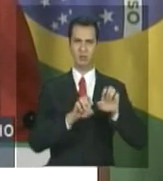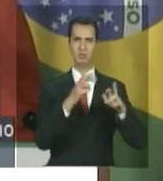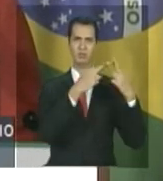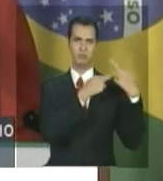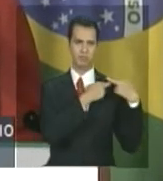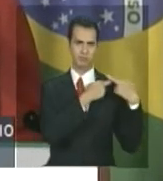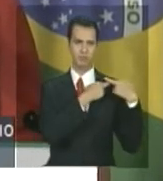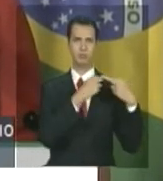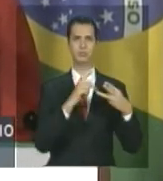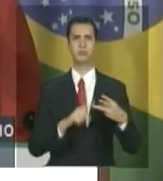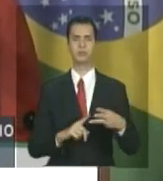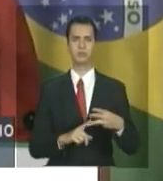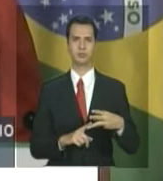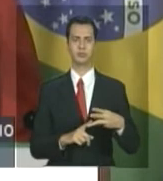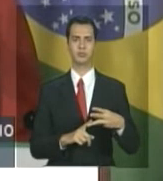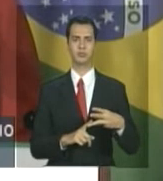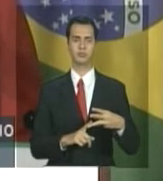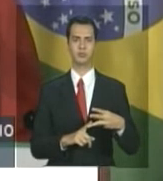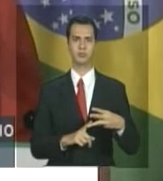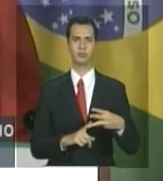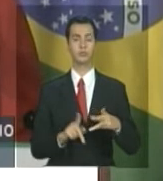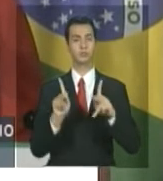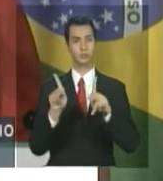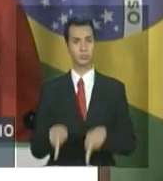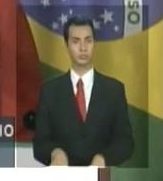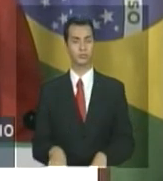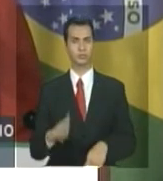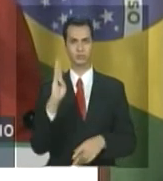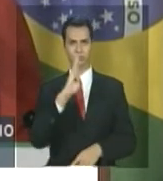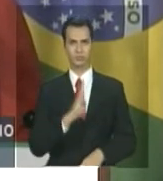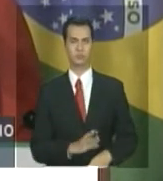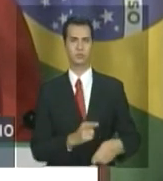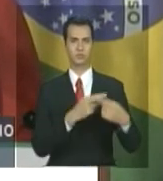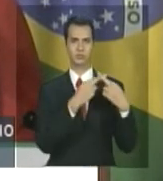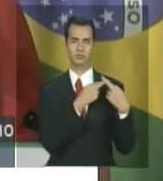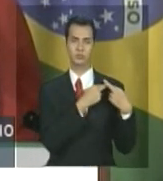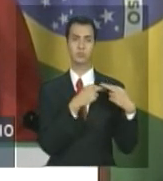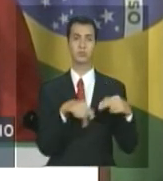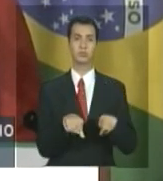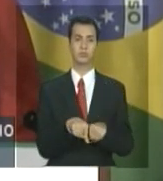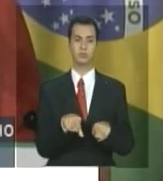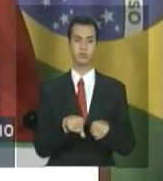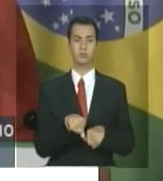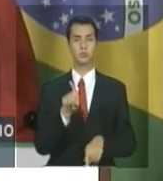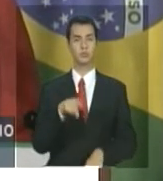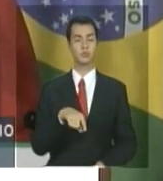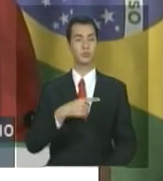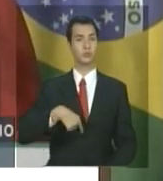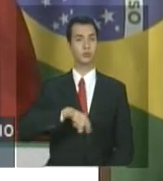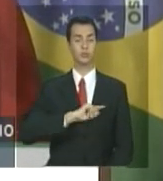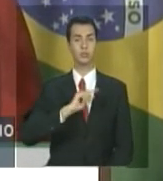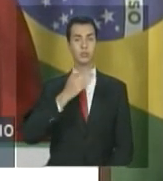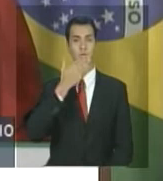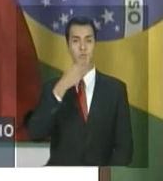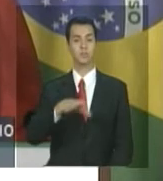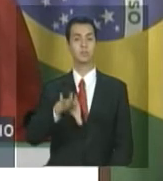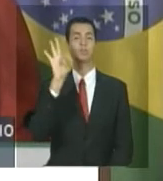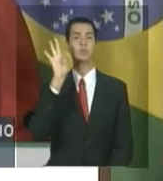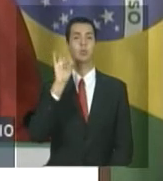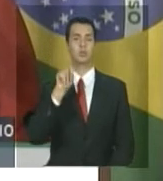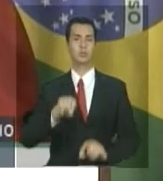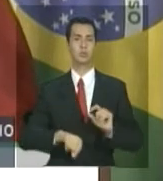brasileiros, da iniciativa do povo brasileiro. Mas também é uma opção clara. Nós